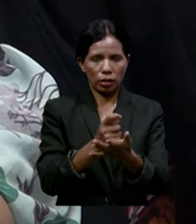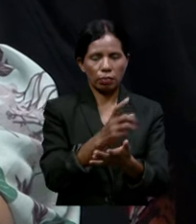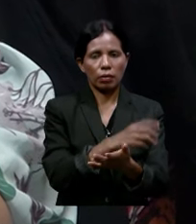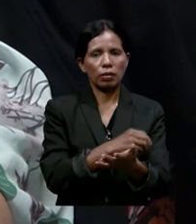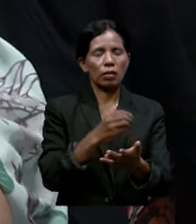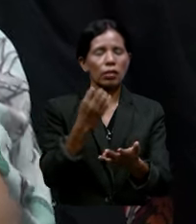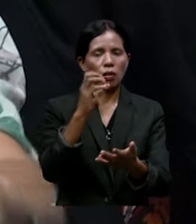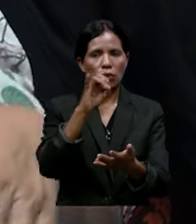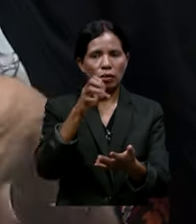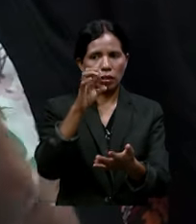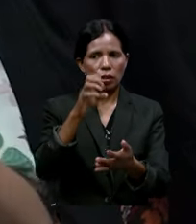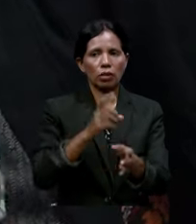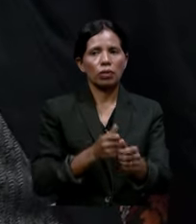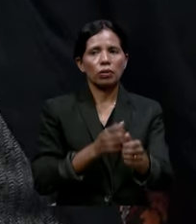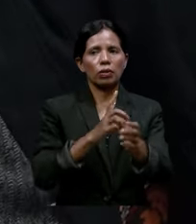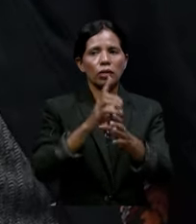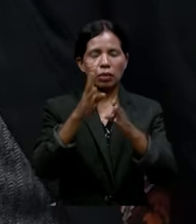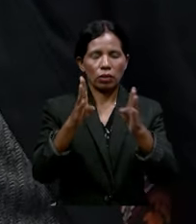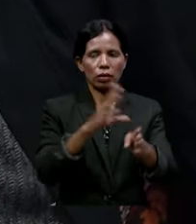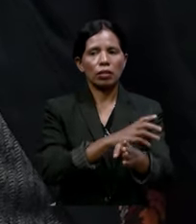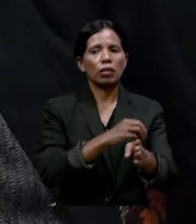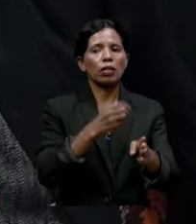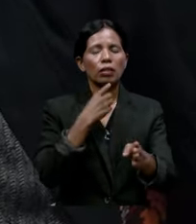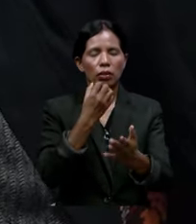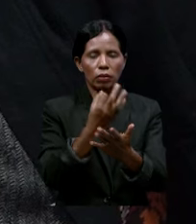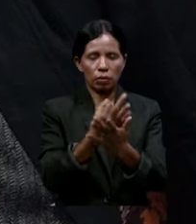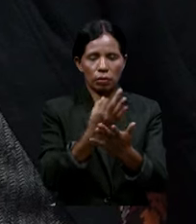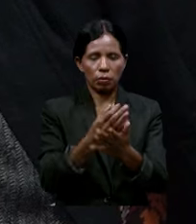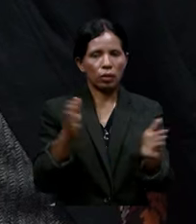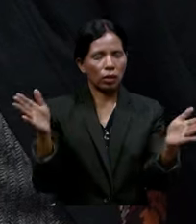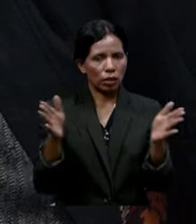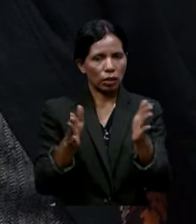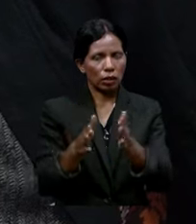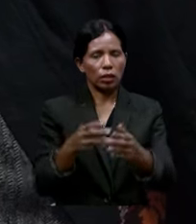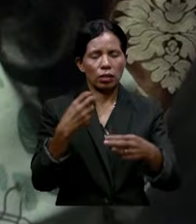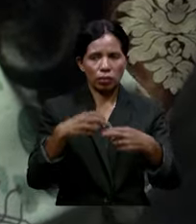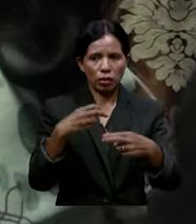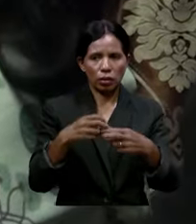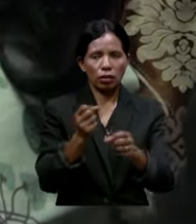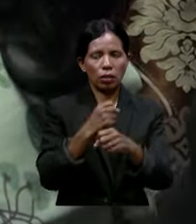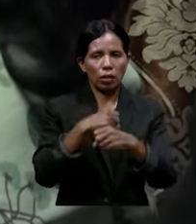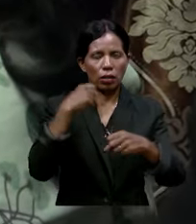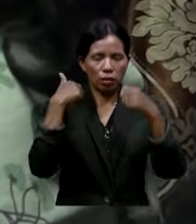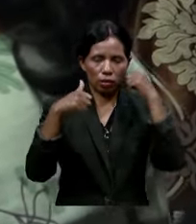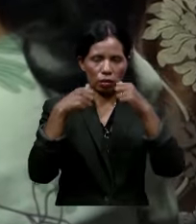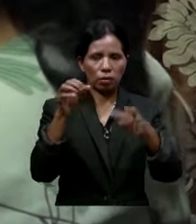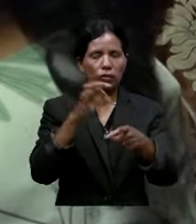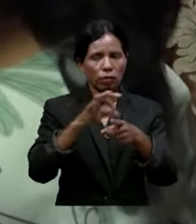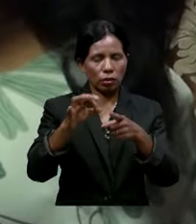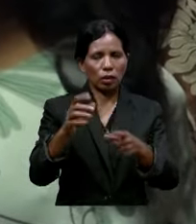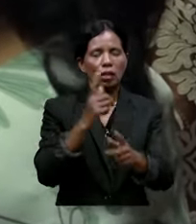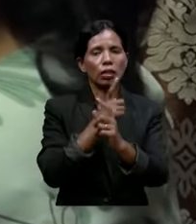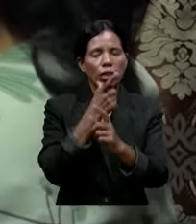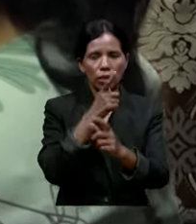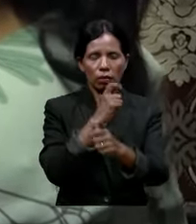geral estado. Tuir diretor a Instituto Nacional Linguístico, orçamento ne KIC, nune dificulta a tu realize atividade formação liang tetung e